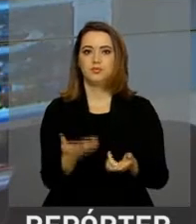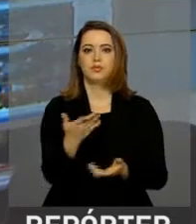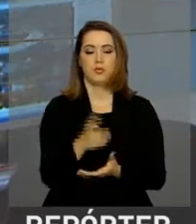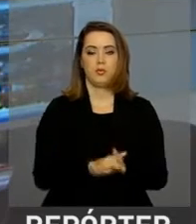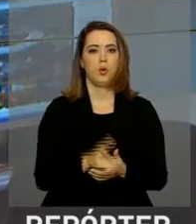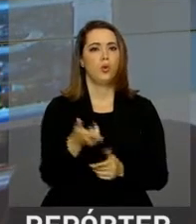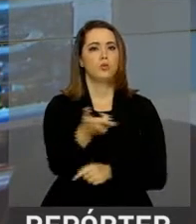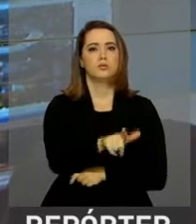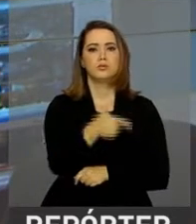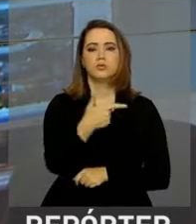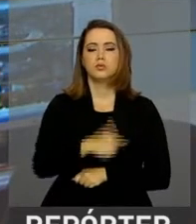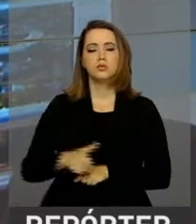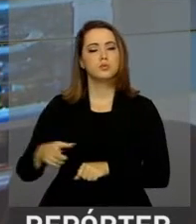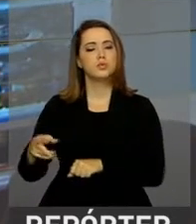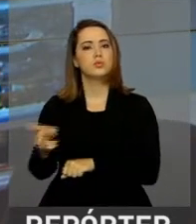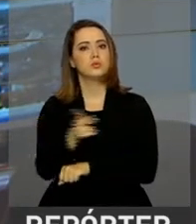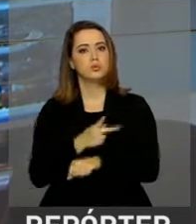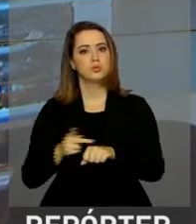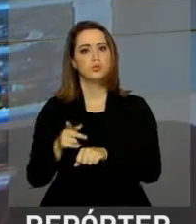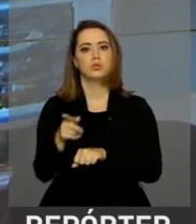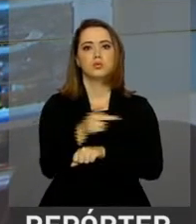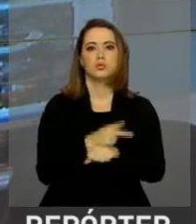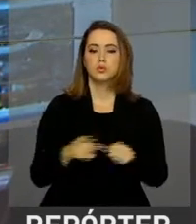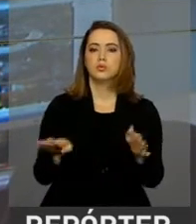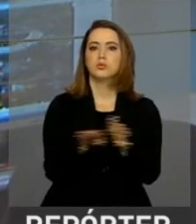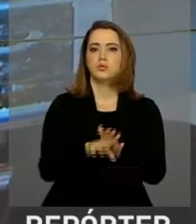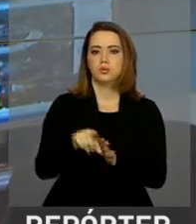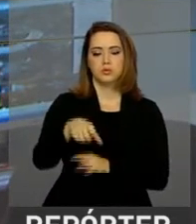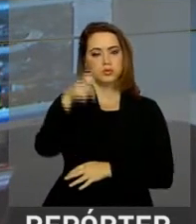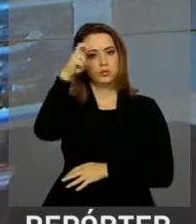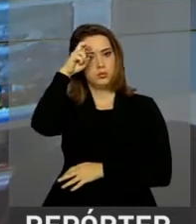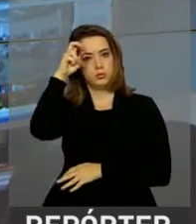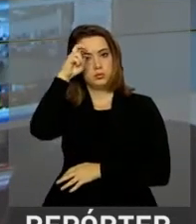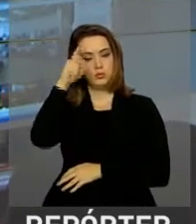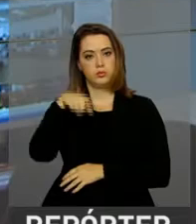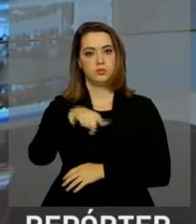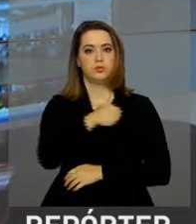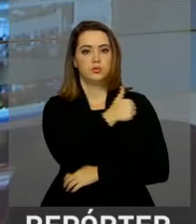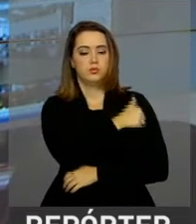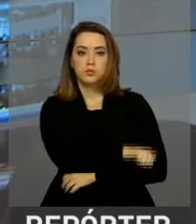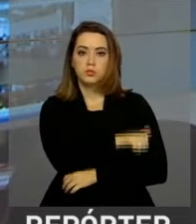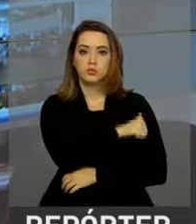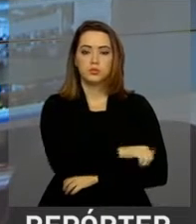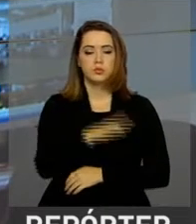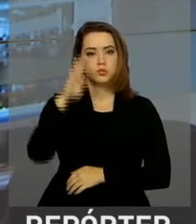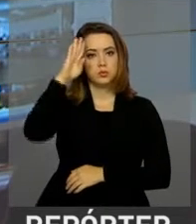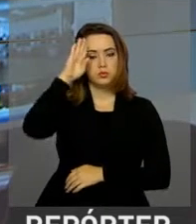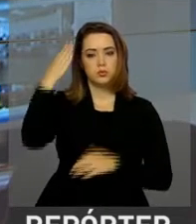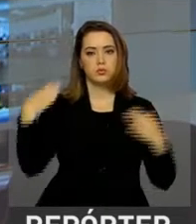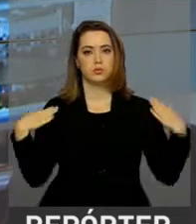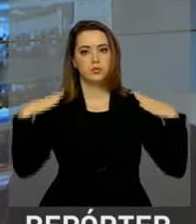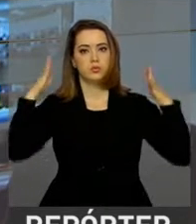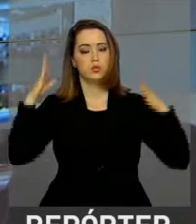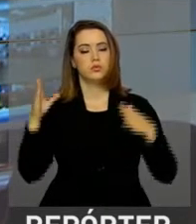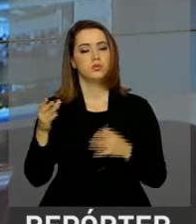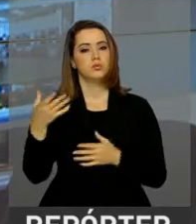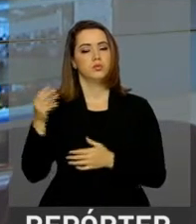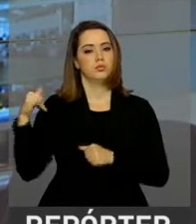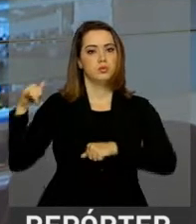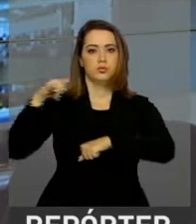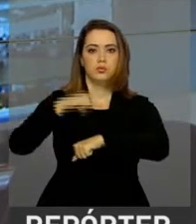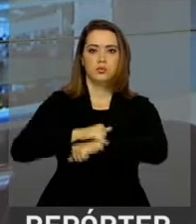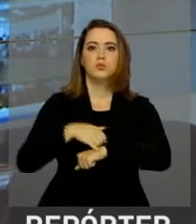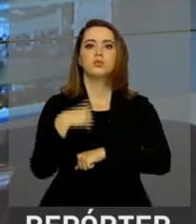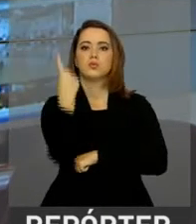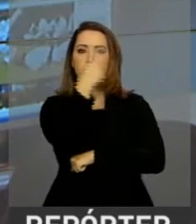Guiné Equatorial também desembarcaram nesta quinta-feira no Rio de Janeiro. Equipes da Força Aérea Brasileira têm operado 24 horas